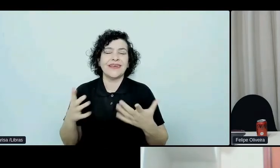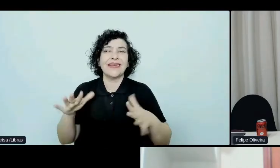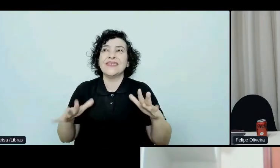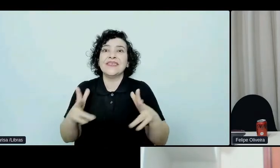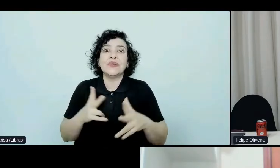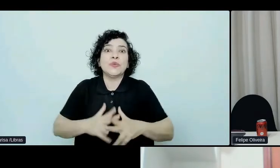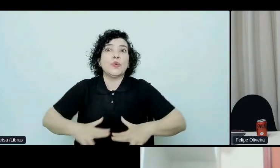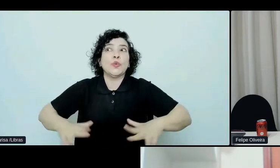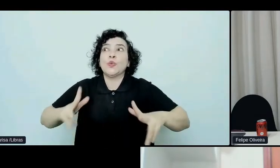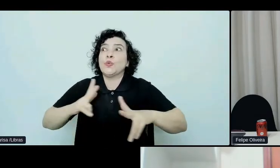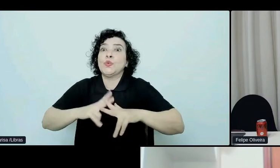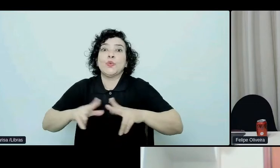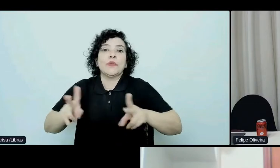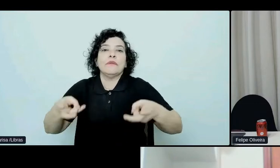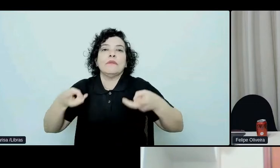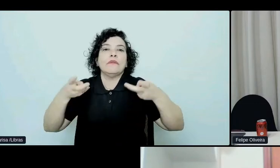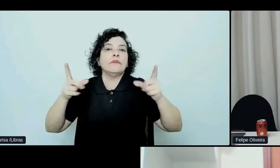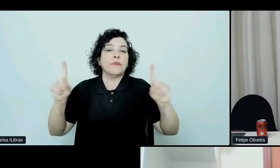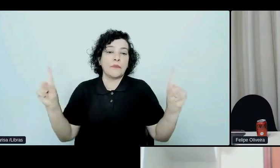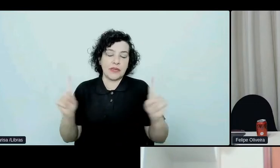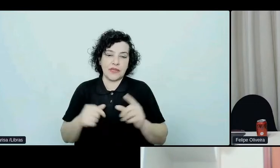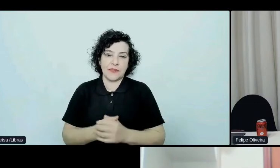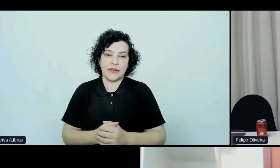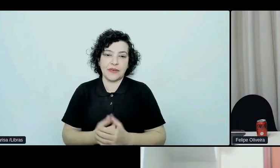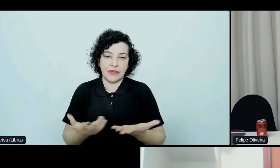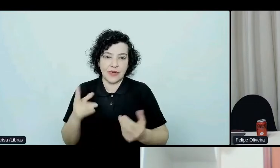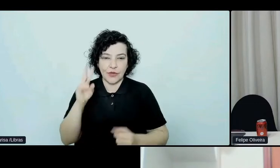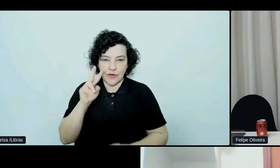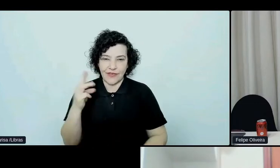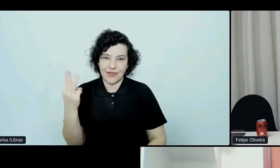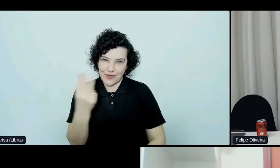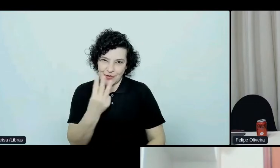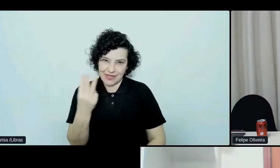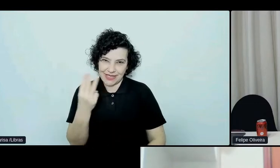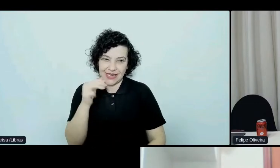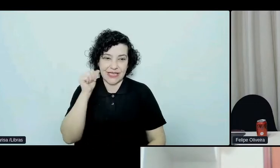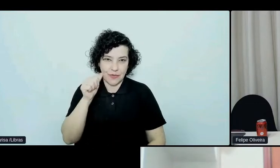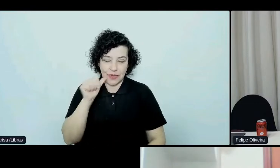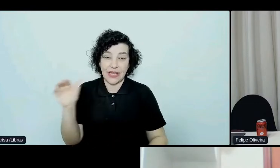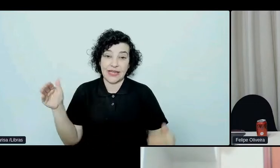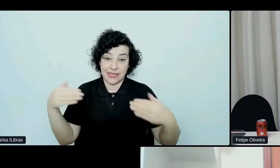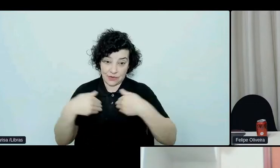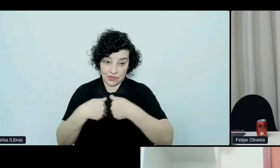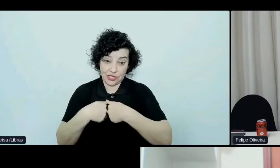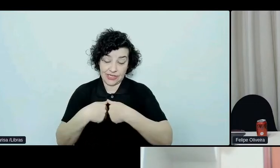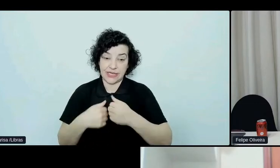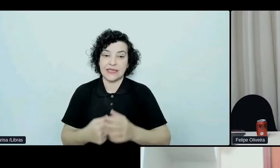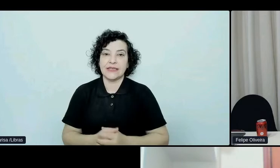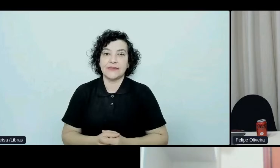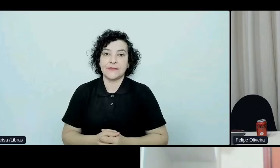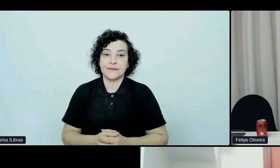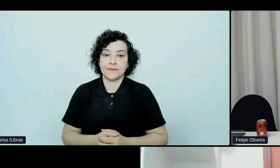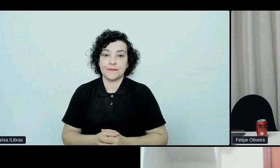Sugerir um encaminhamento para um psicólogo, algo assim. Mas não mais que